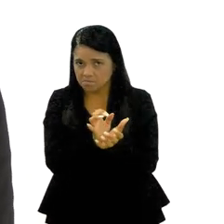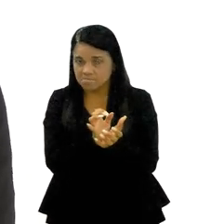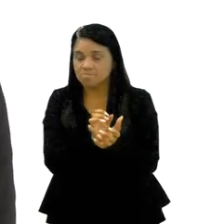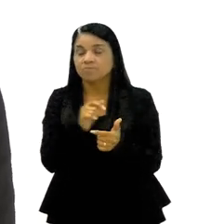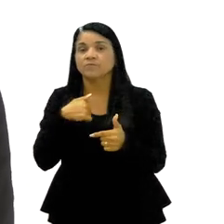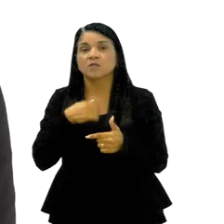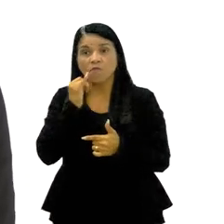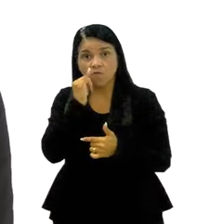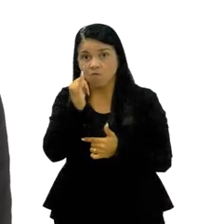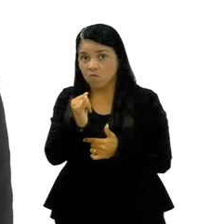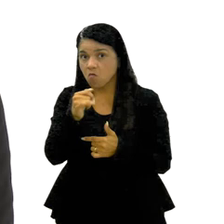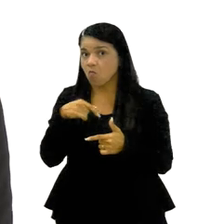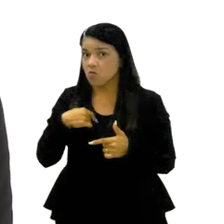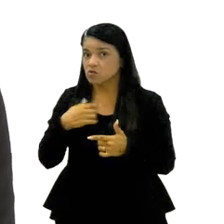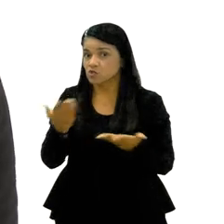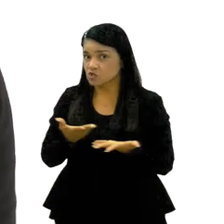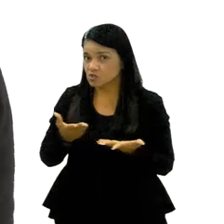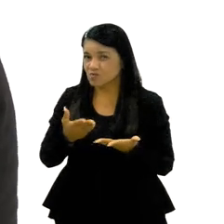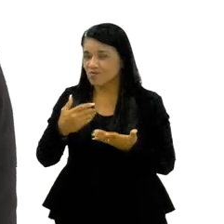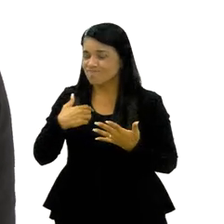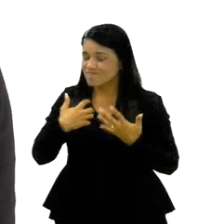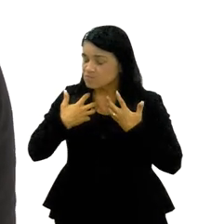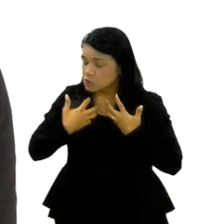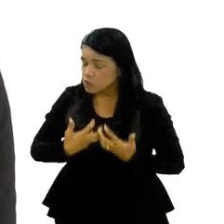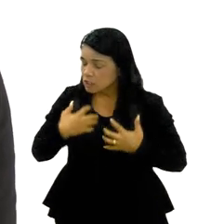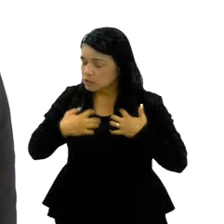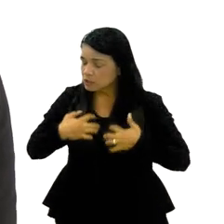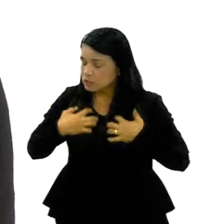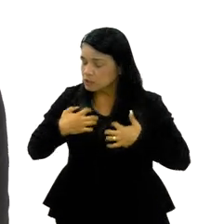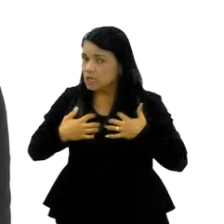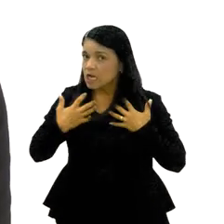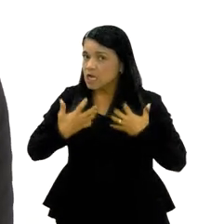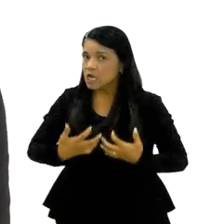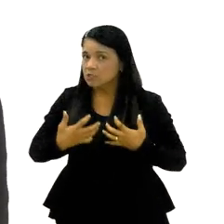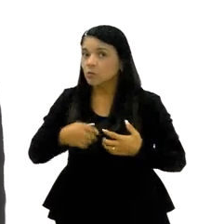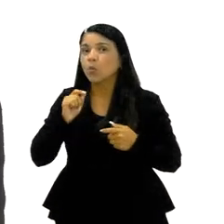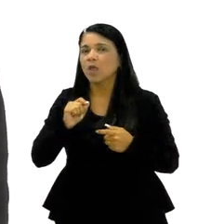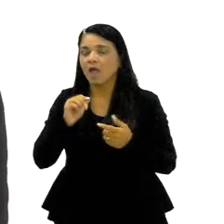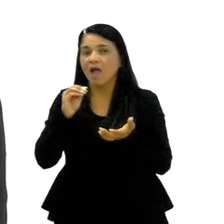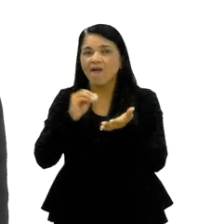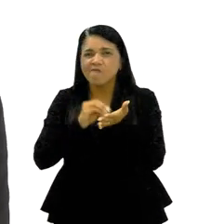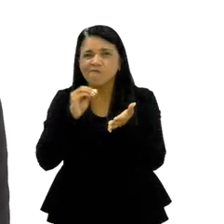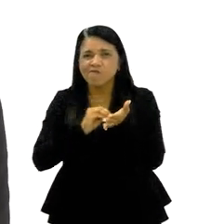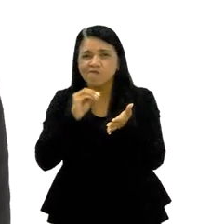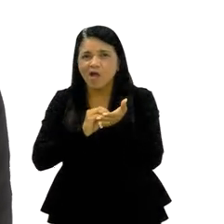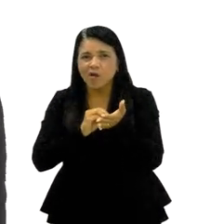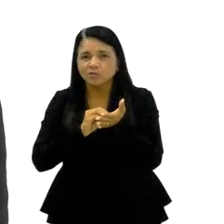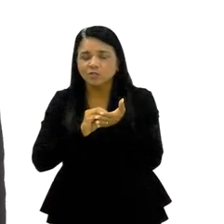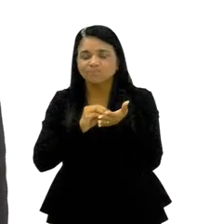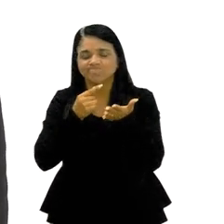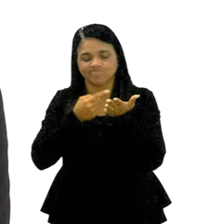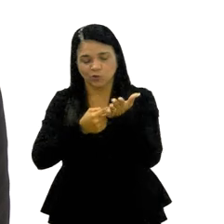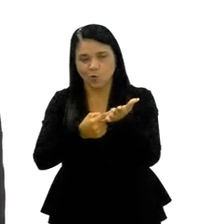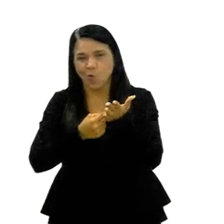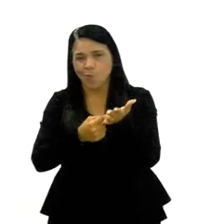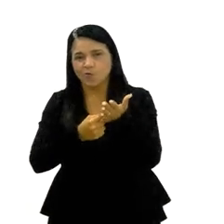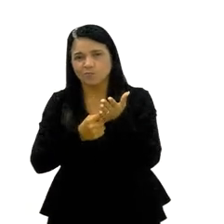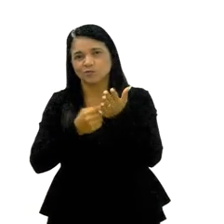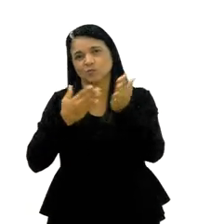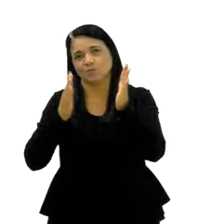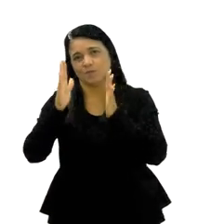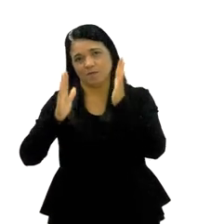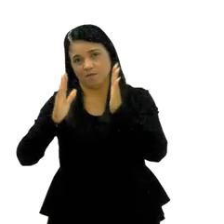todo mundo. Agora, vou falar para você. Hoje, o que mais me deixa chateado no mundo do carnaval é a falta